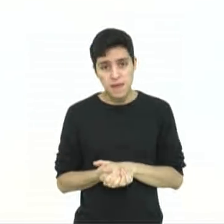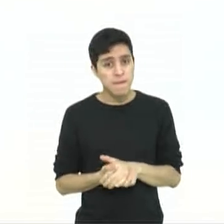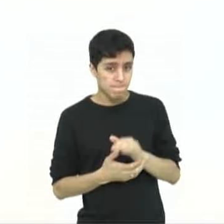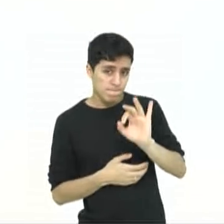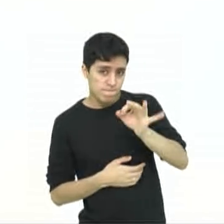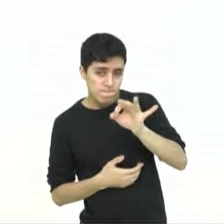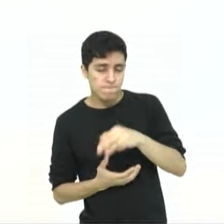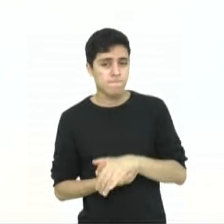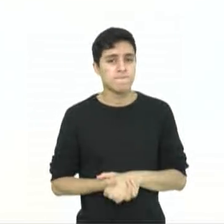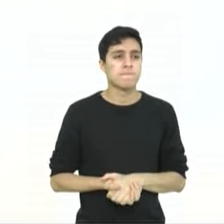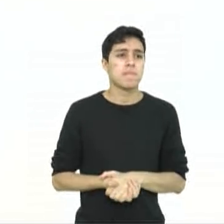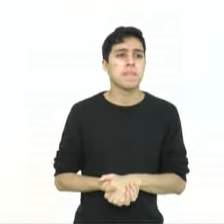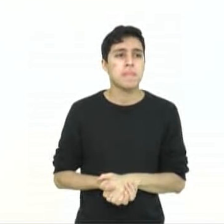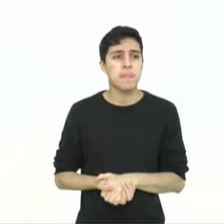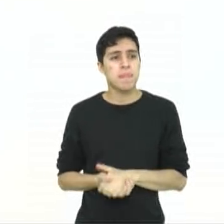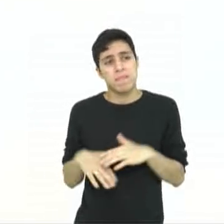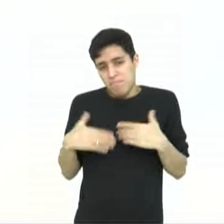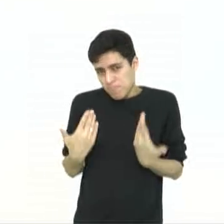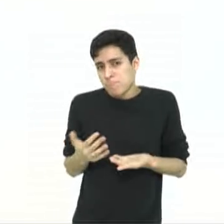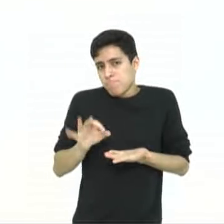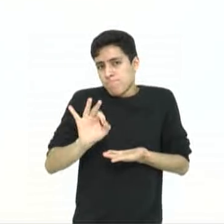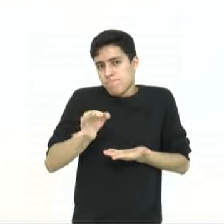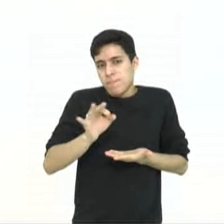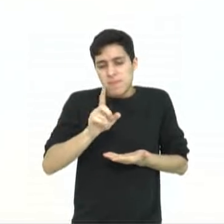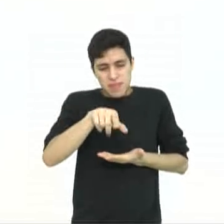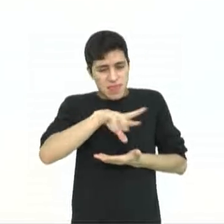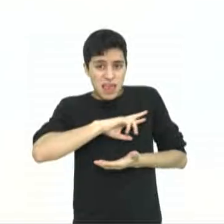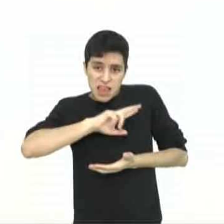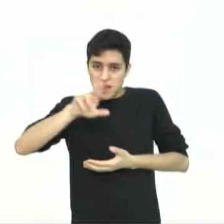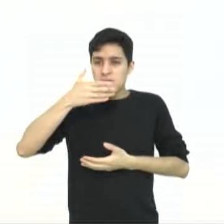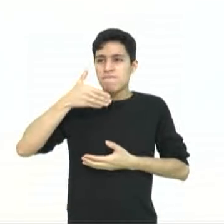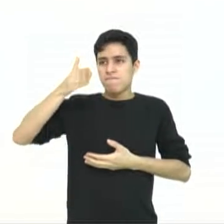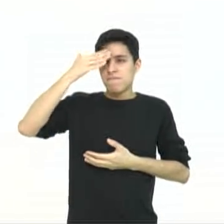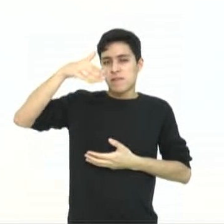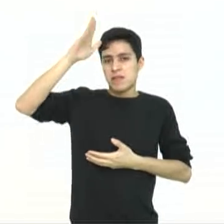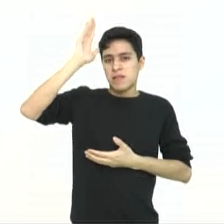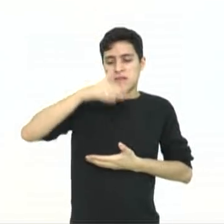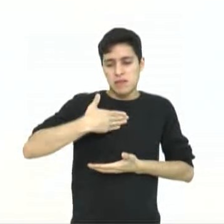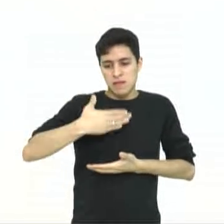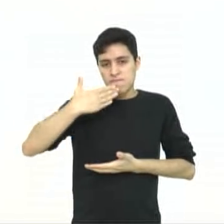espécie de muro das lamentações, um lugar sagrado.